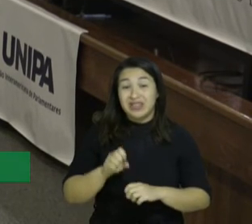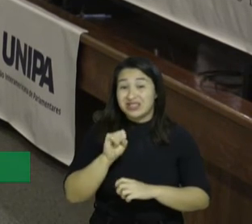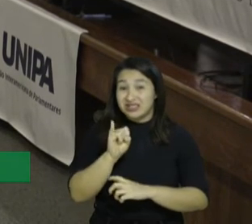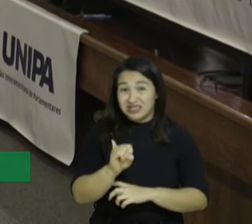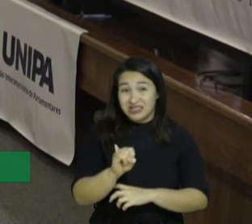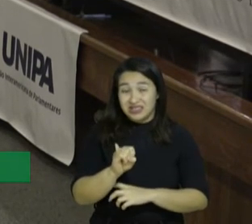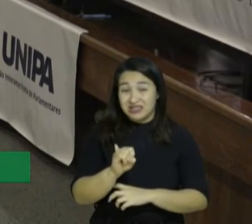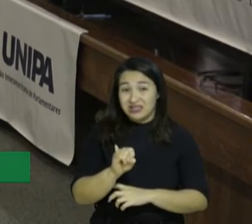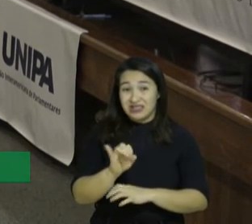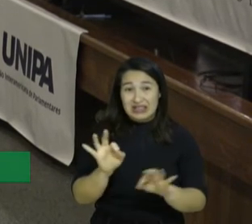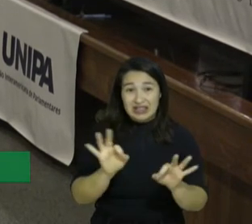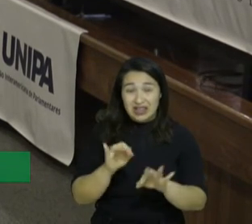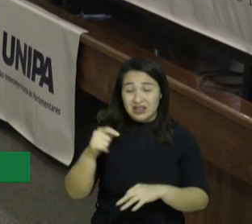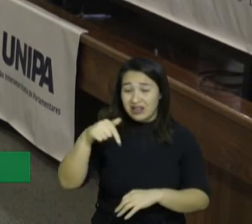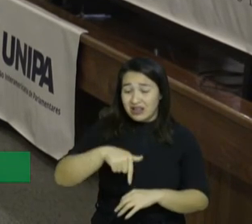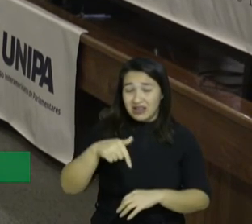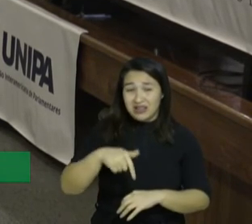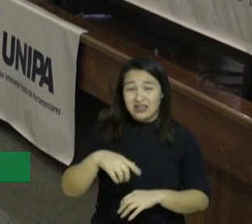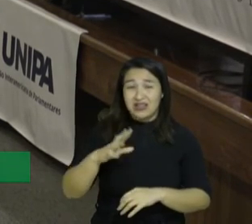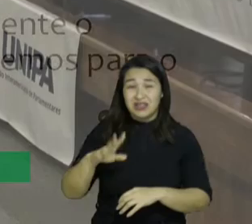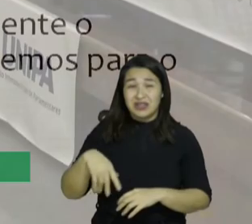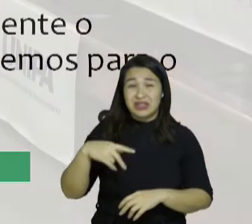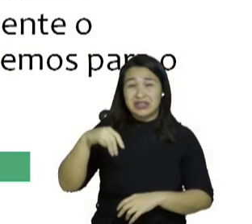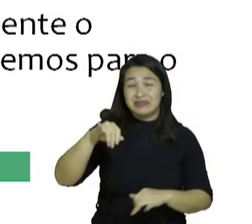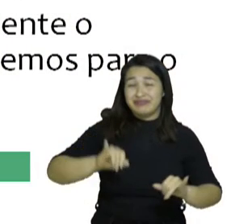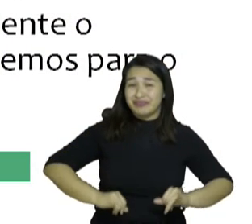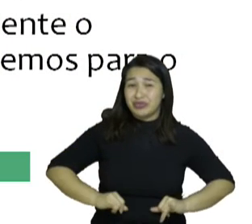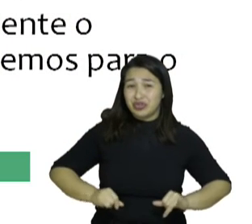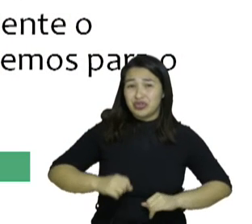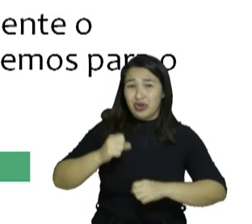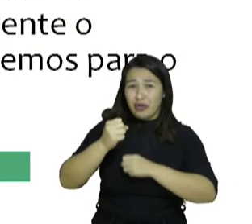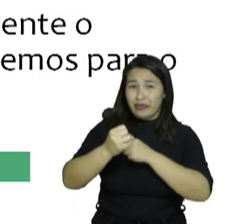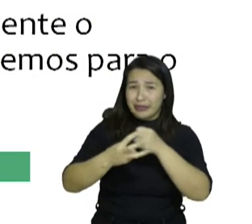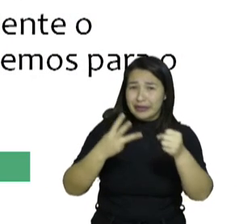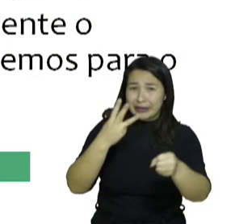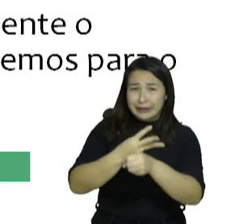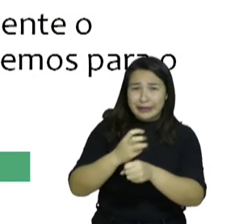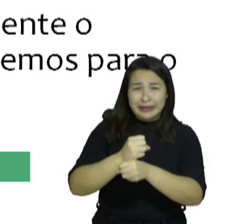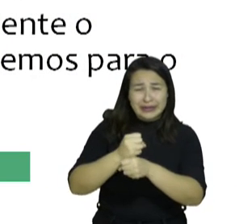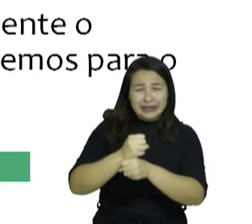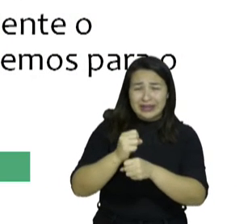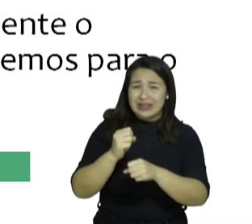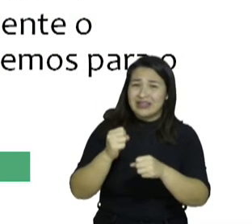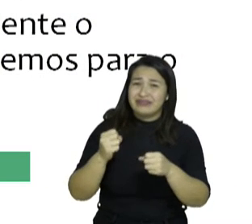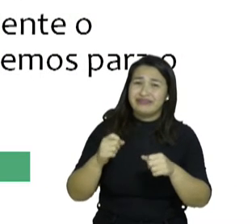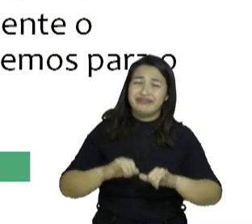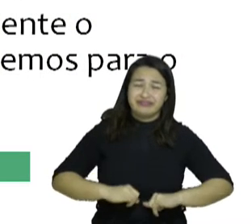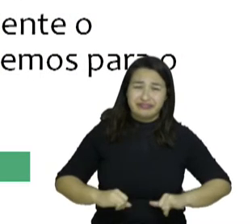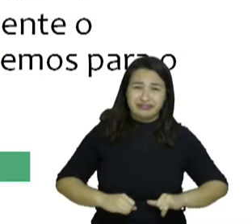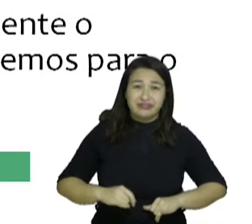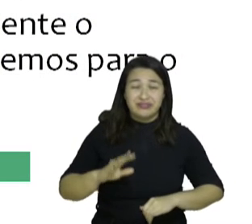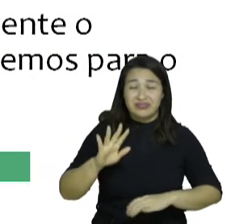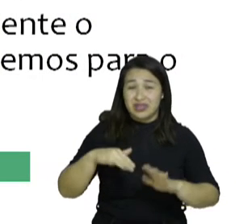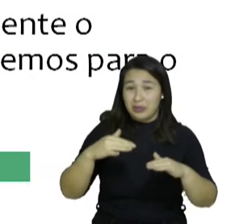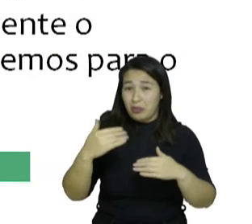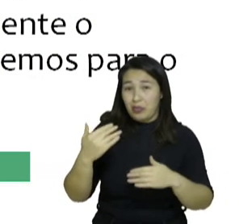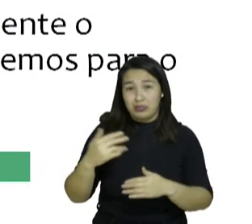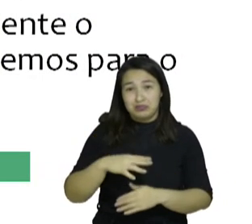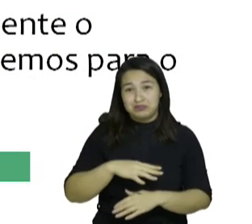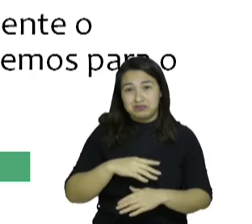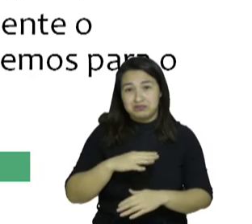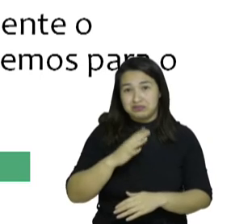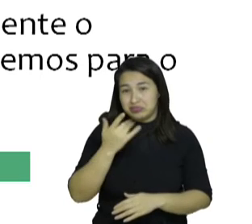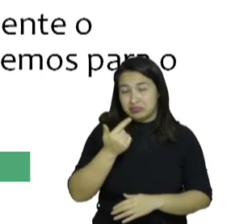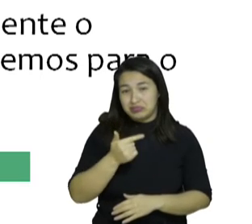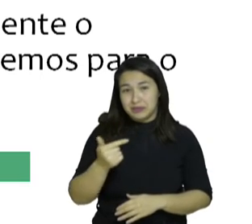20 30 anos para fechar um acordo e nunca acontece e por último eu quero deixar aqui porque sou